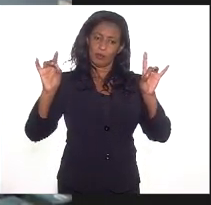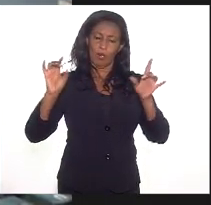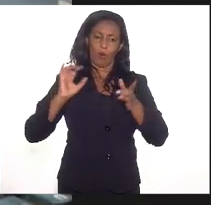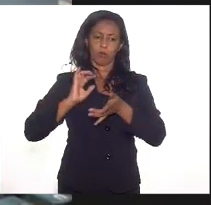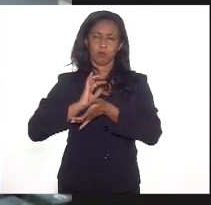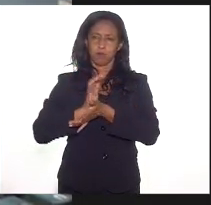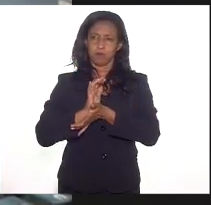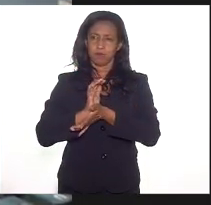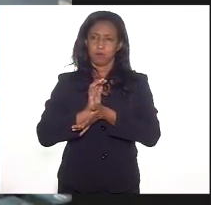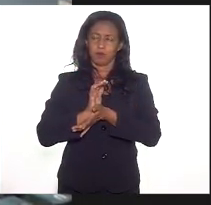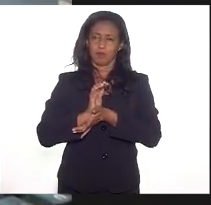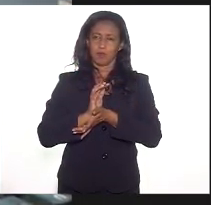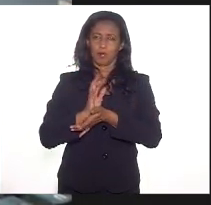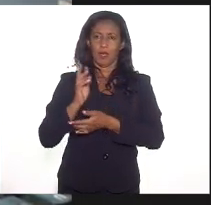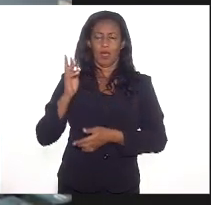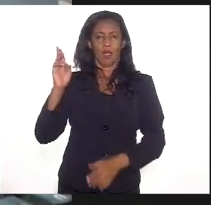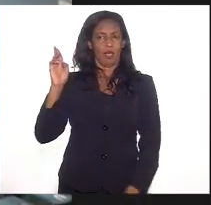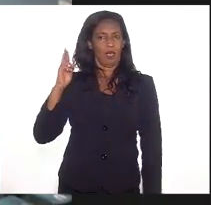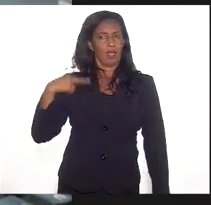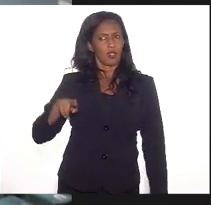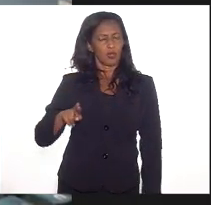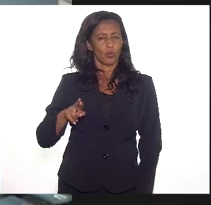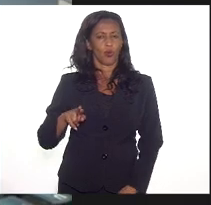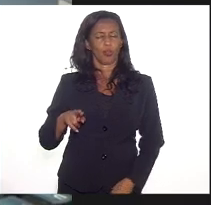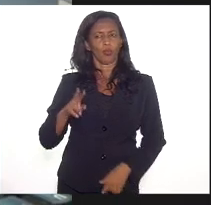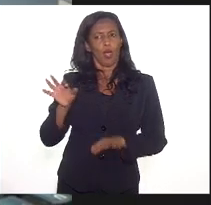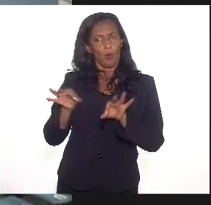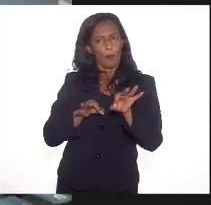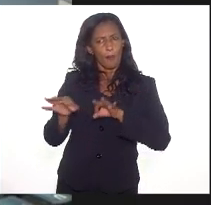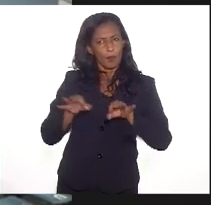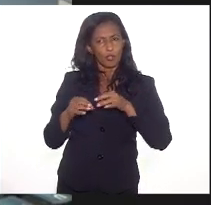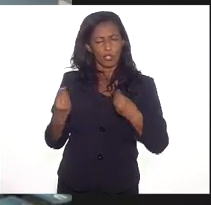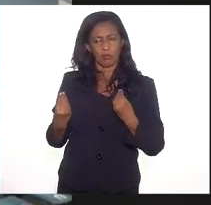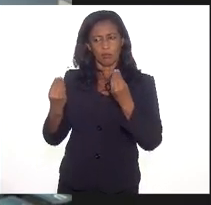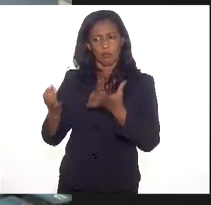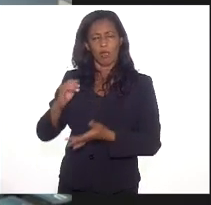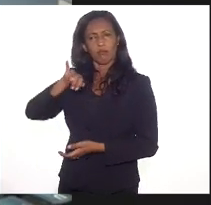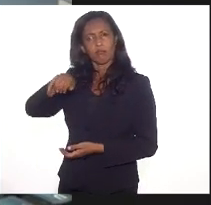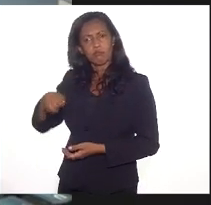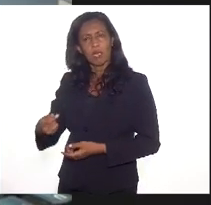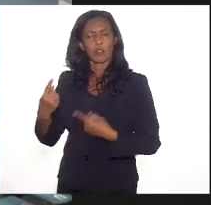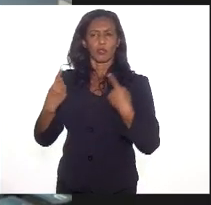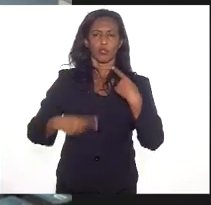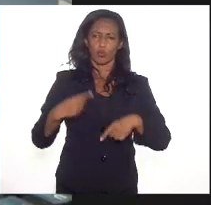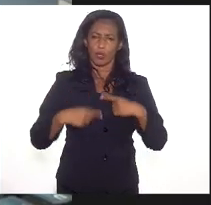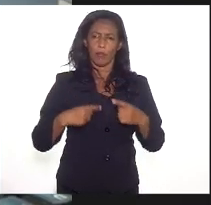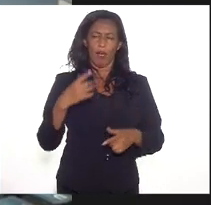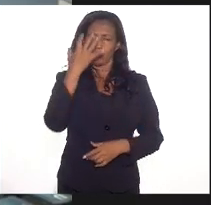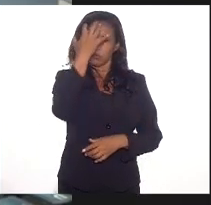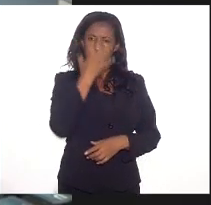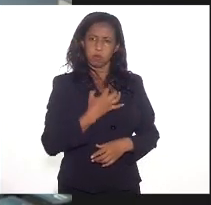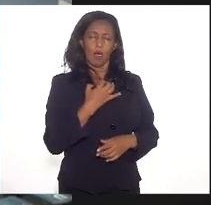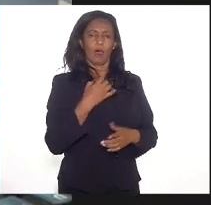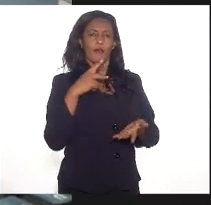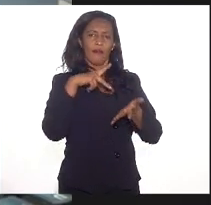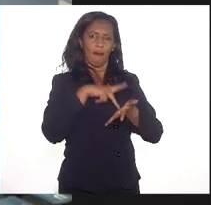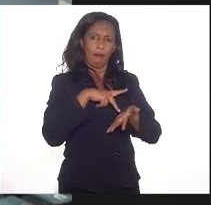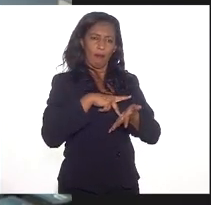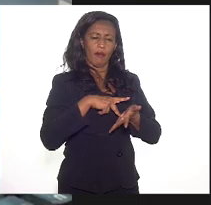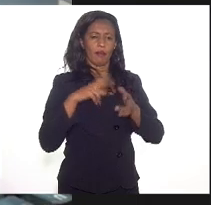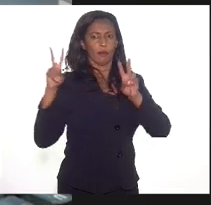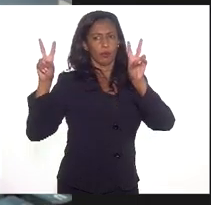racismo religioso. É um projeto que prevê não só a possibilidade de debates francos e abertos sobre